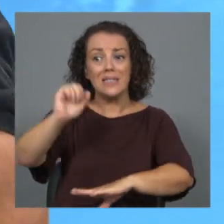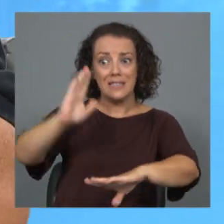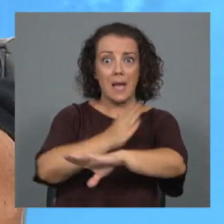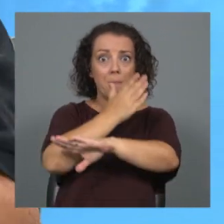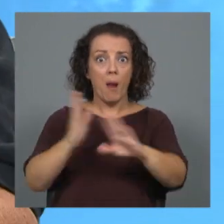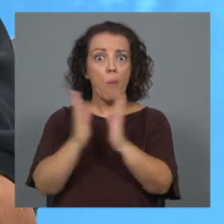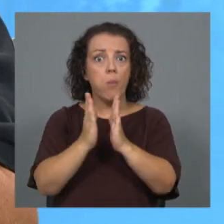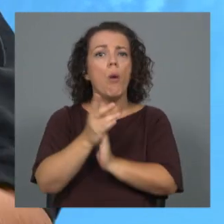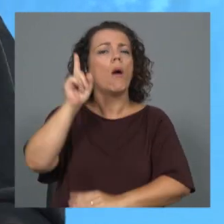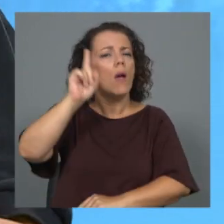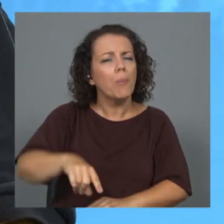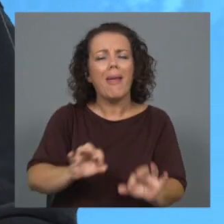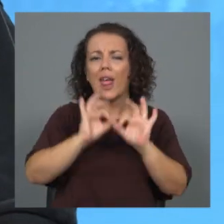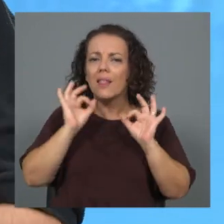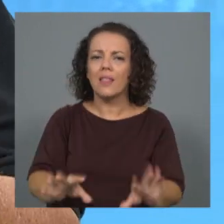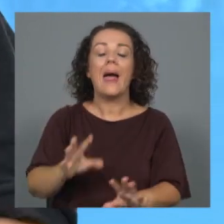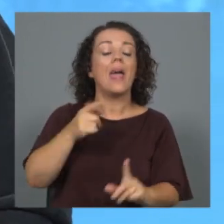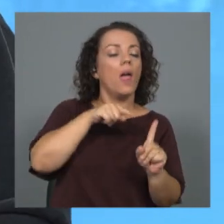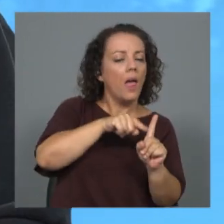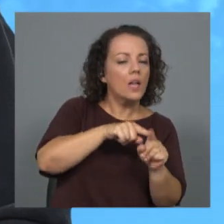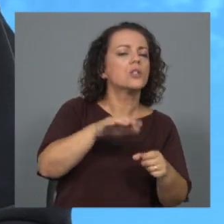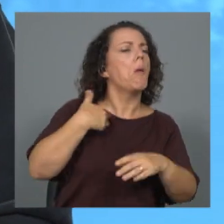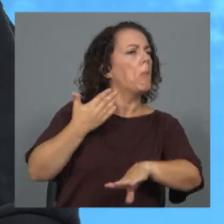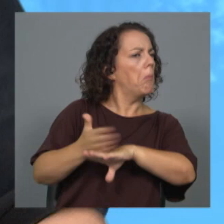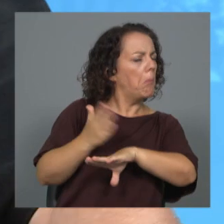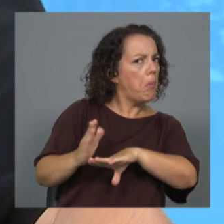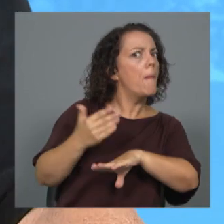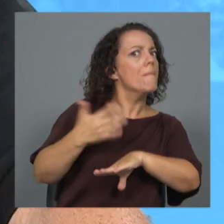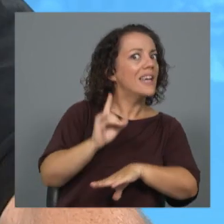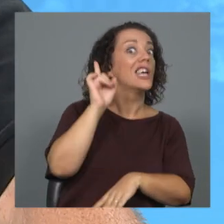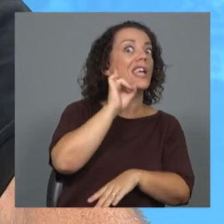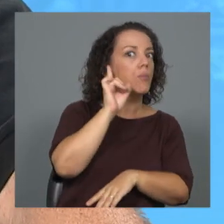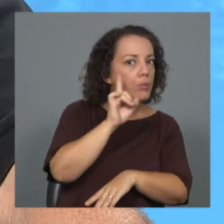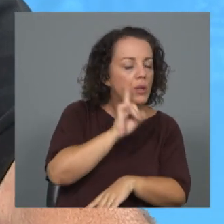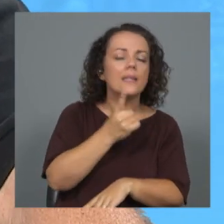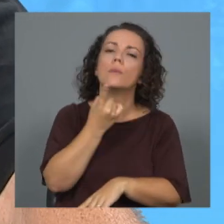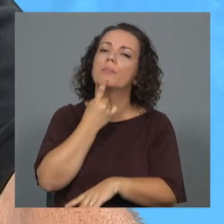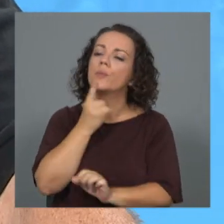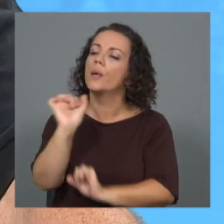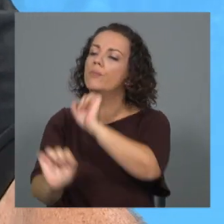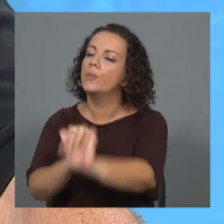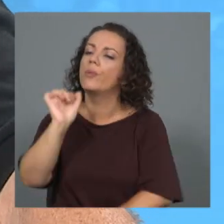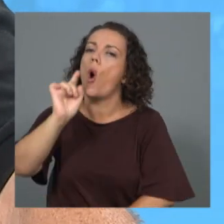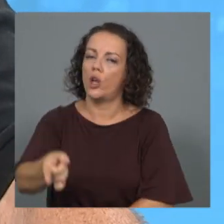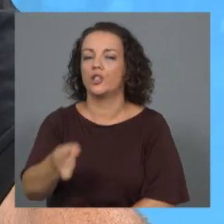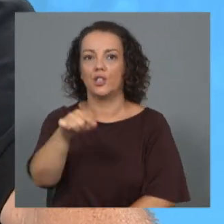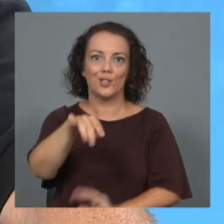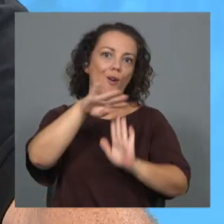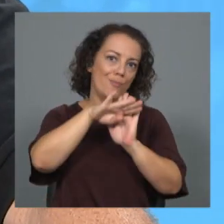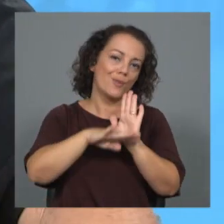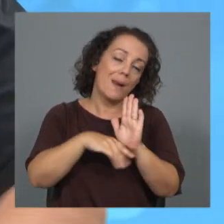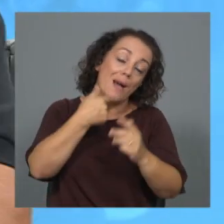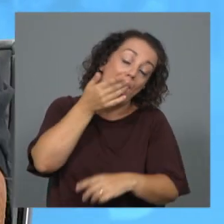a importância do fenómeno religioso. E este programa é um sinal realmente estupendo.